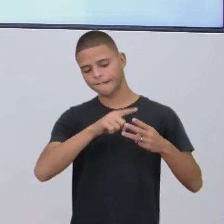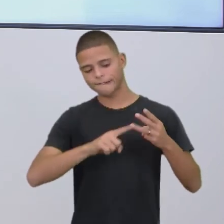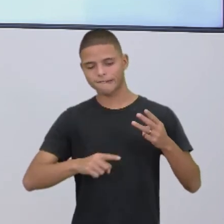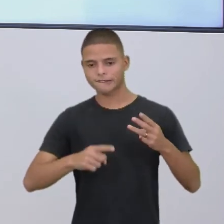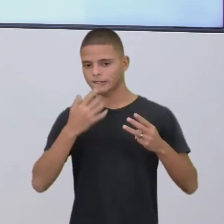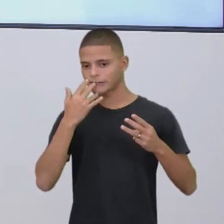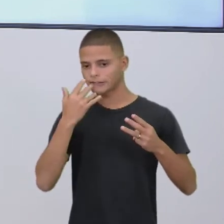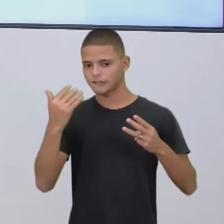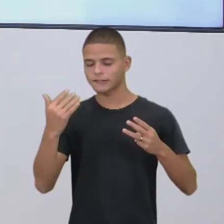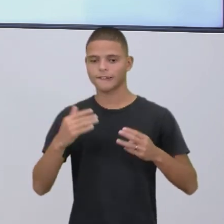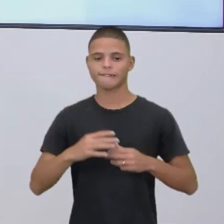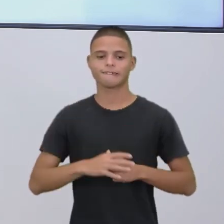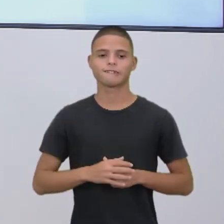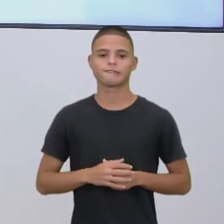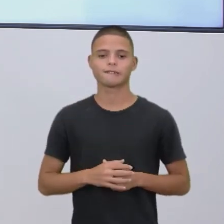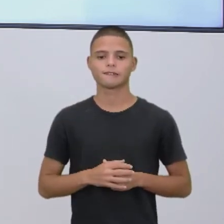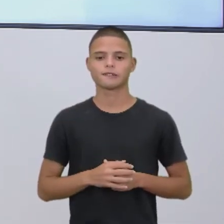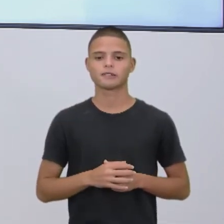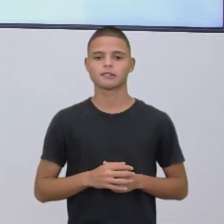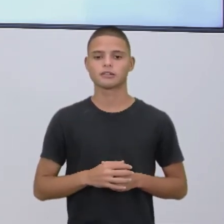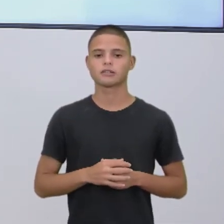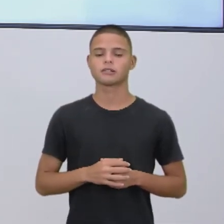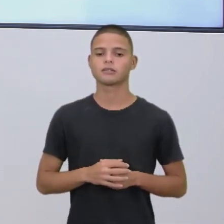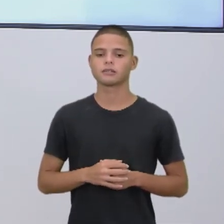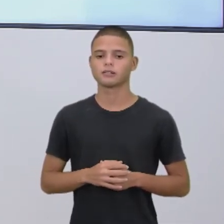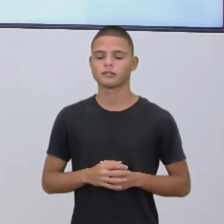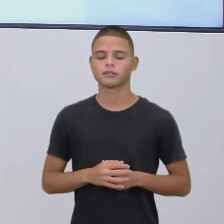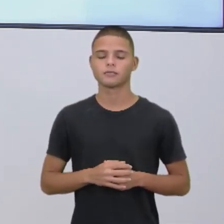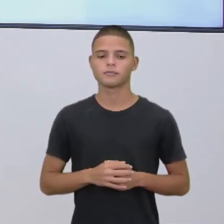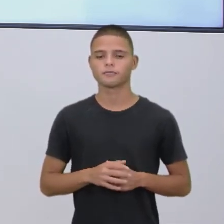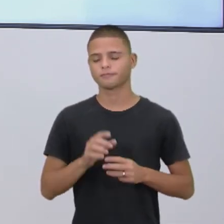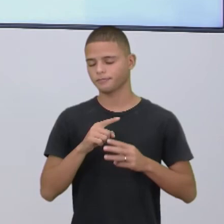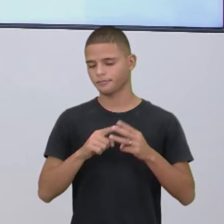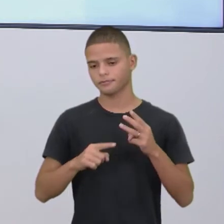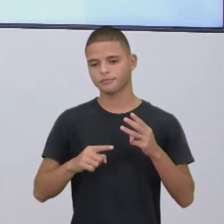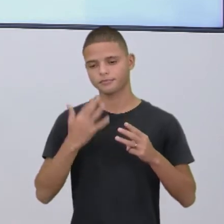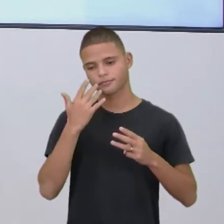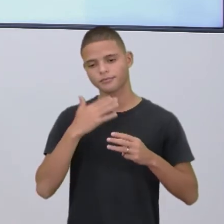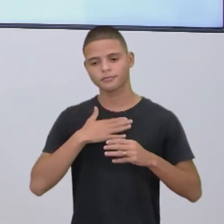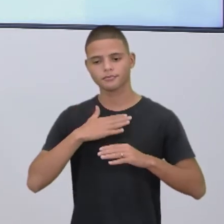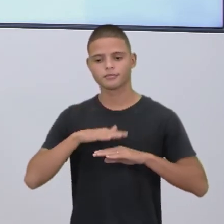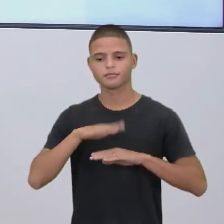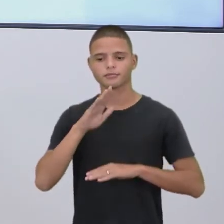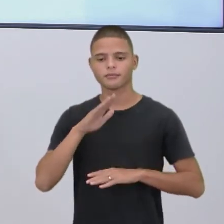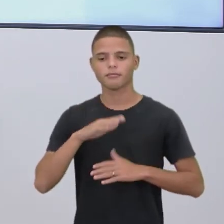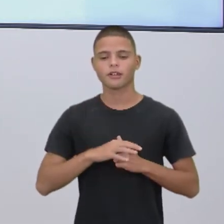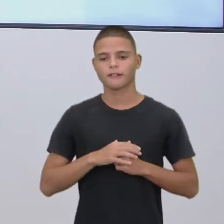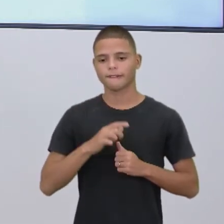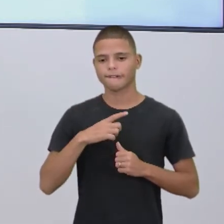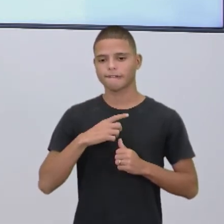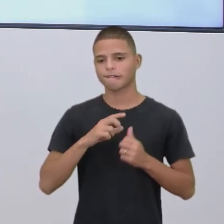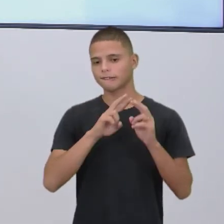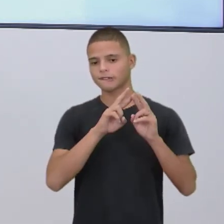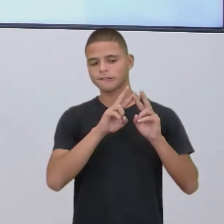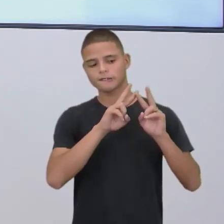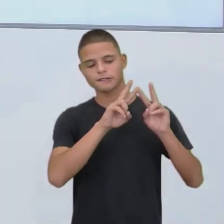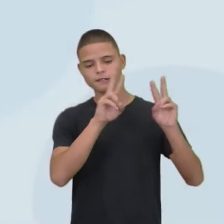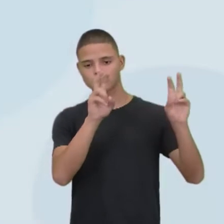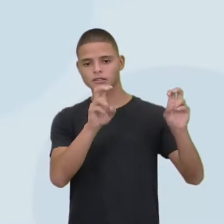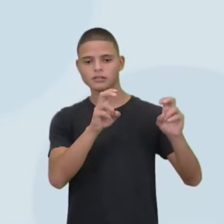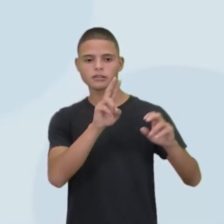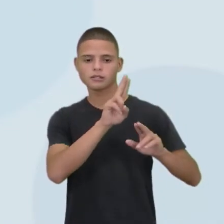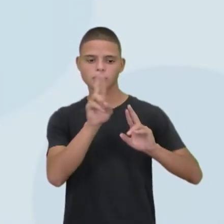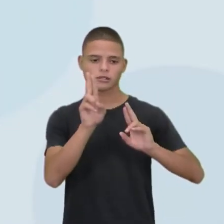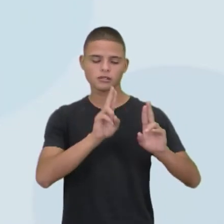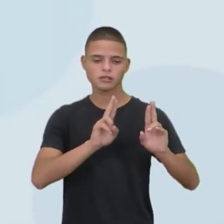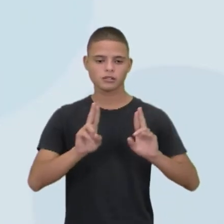brasileiros preferem normalmente, né, essas cores que eu citei, tá ok? Aí temos os nomes dos estados, muito citados